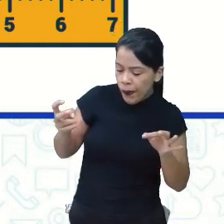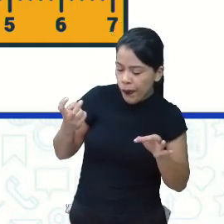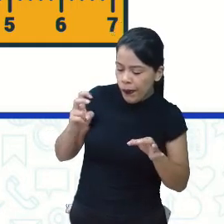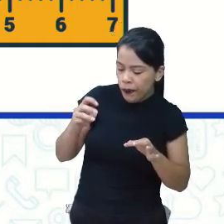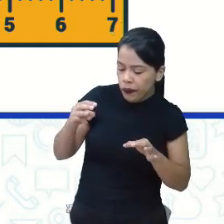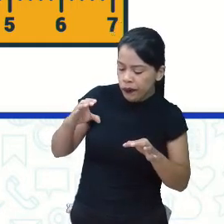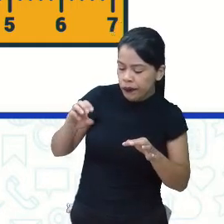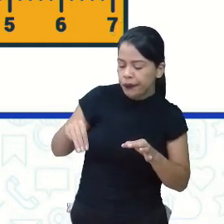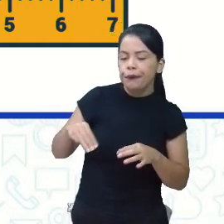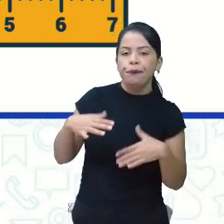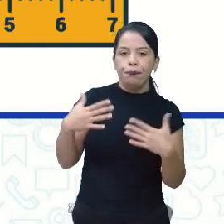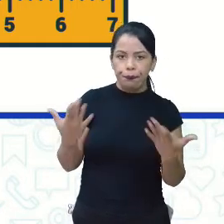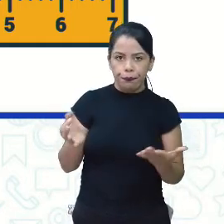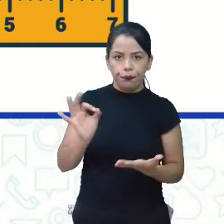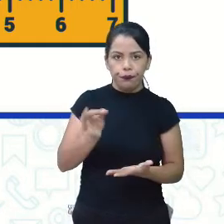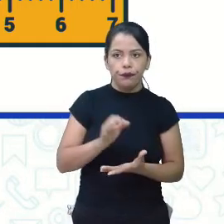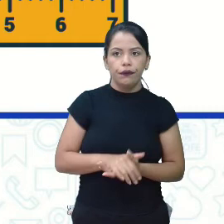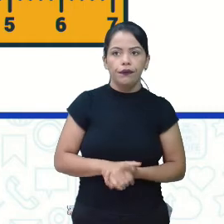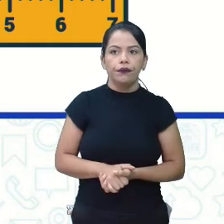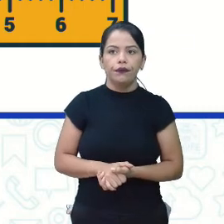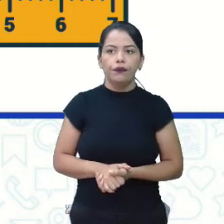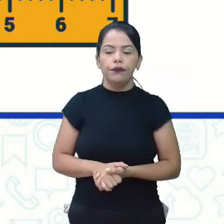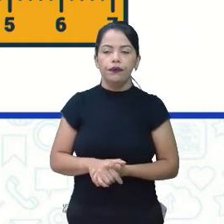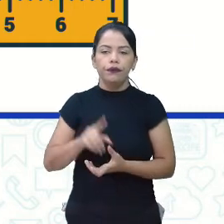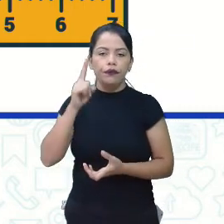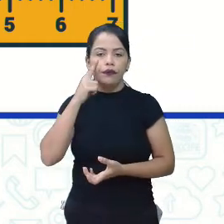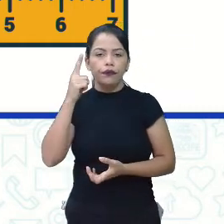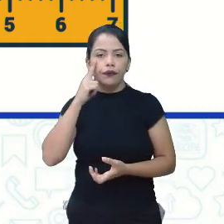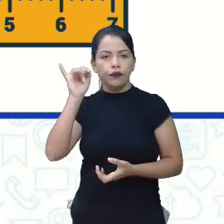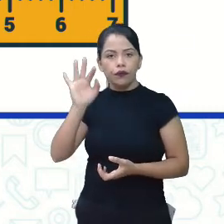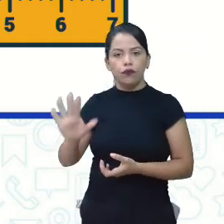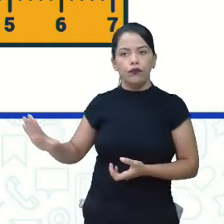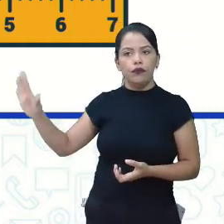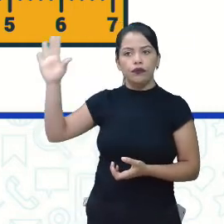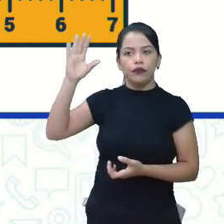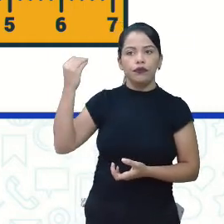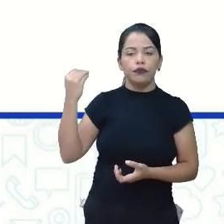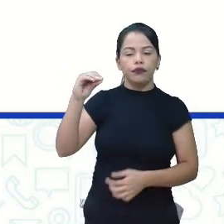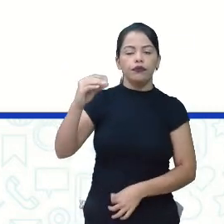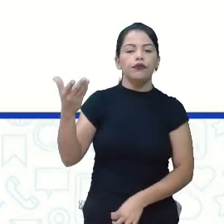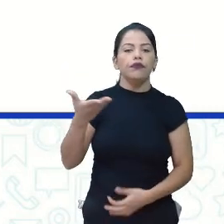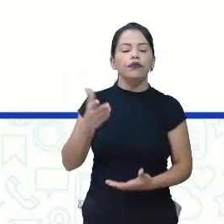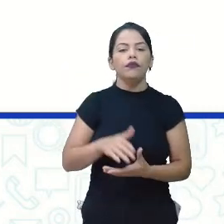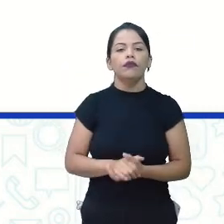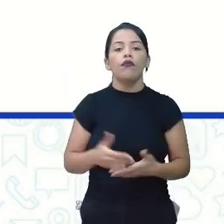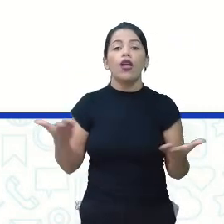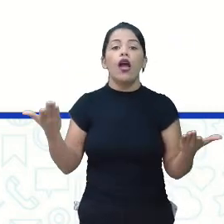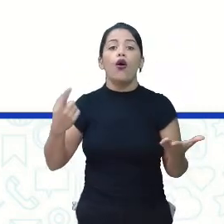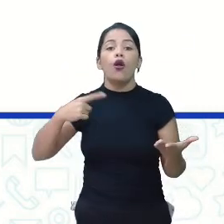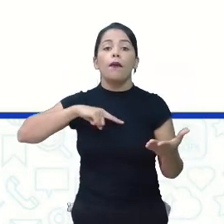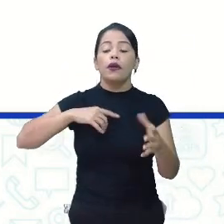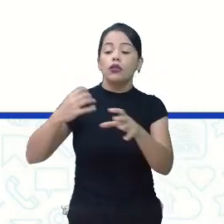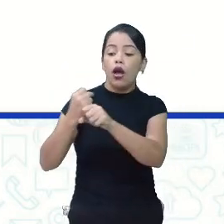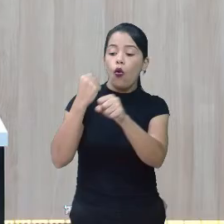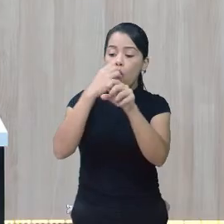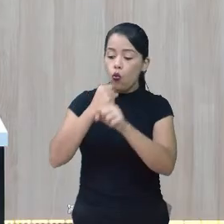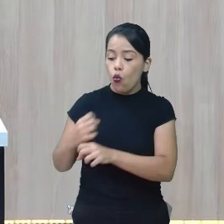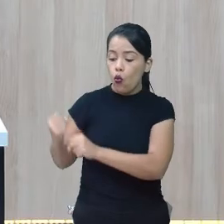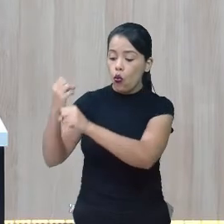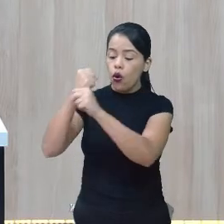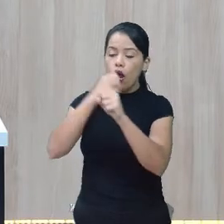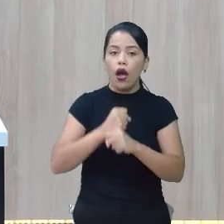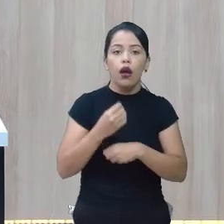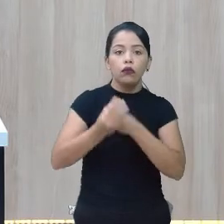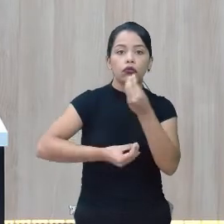nessa medição, tá certo? Coloquei aqui em cima, ó, porque o tamanho é o mesmo, né? E agora para calcular o volume, a gente viu que